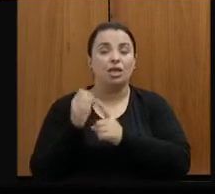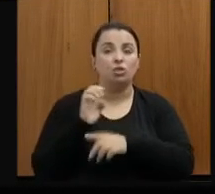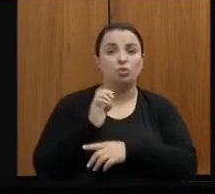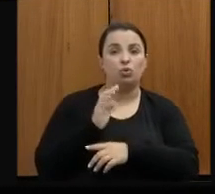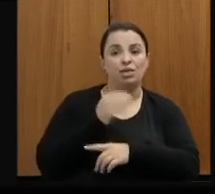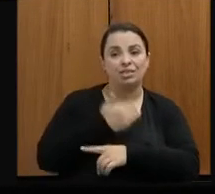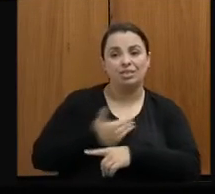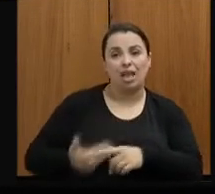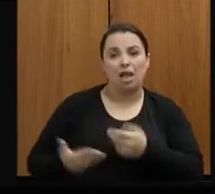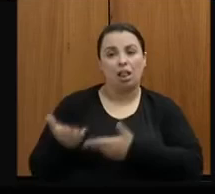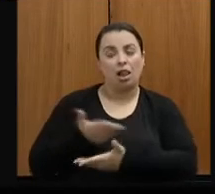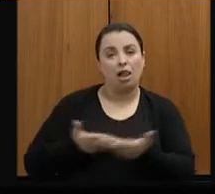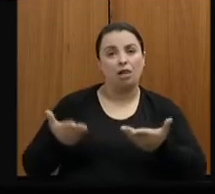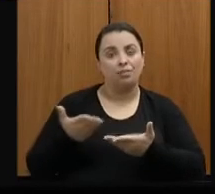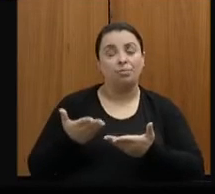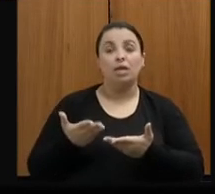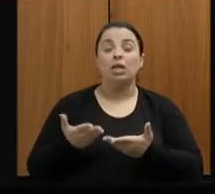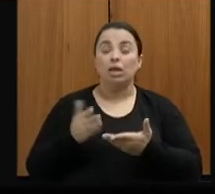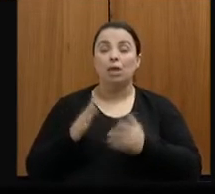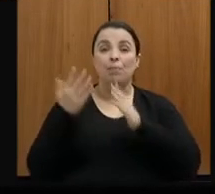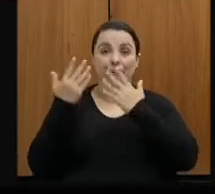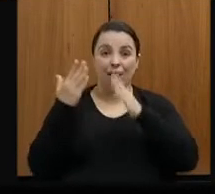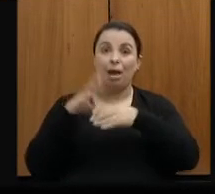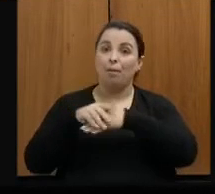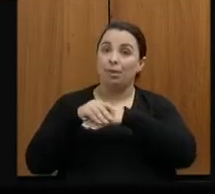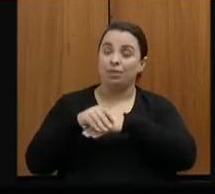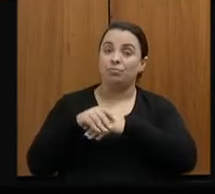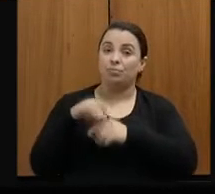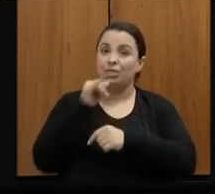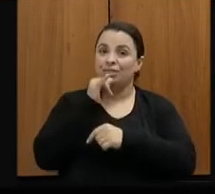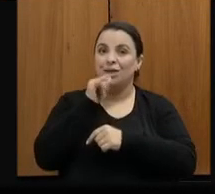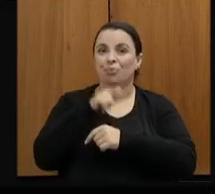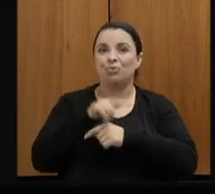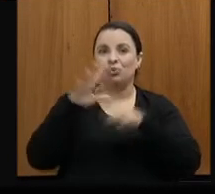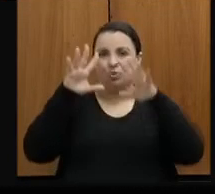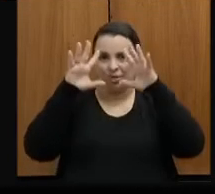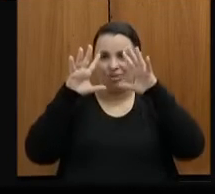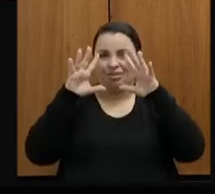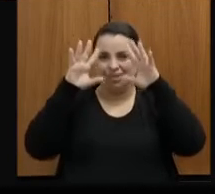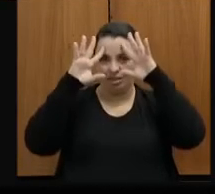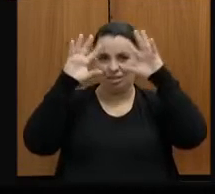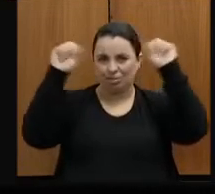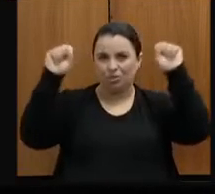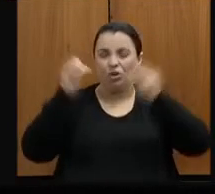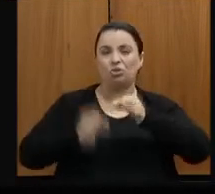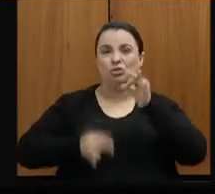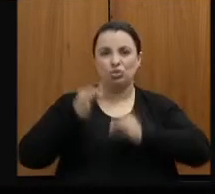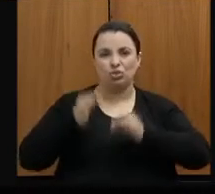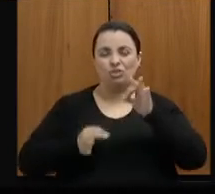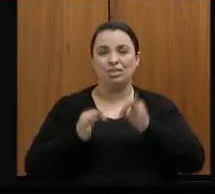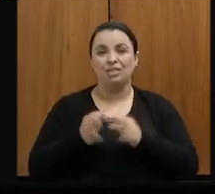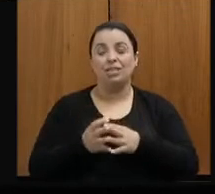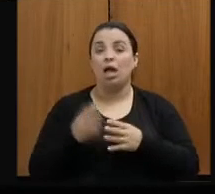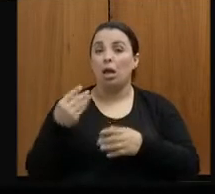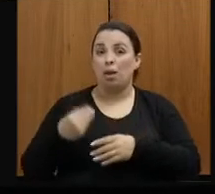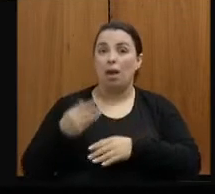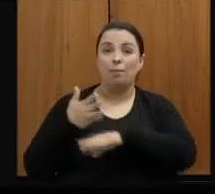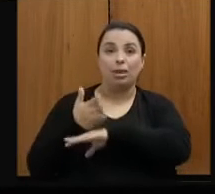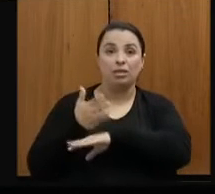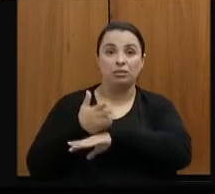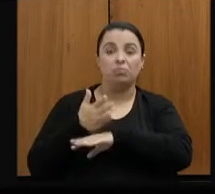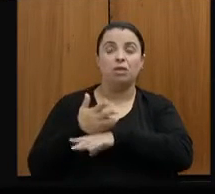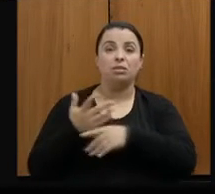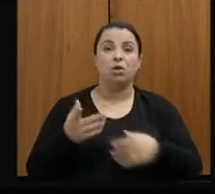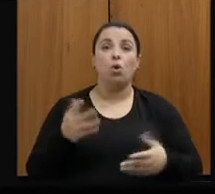cabe ressaltar e parabenizar a atuação, por exemplo, do TJ, que a gente tem hoje um núcleo